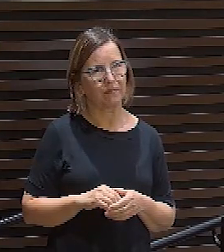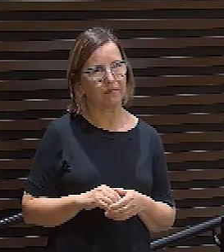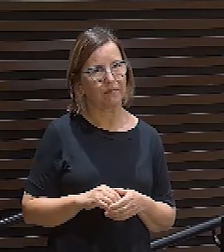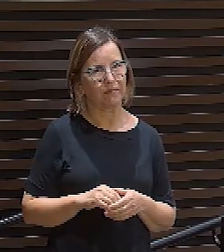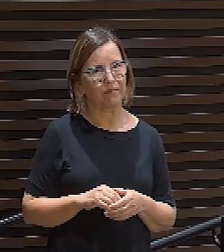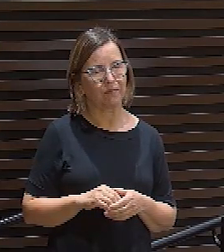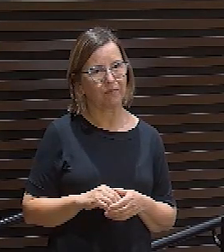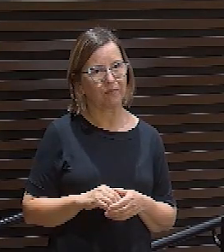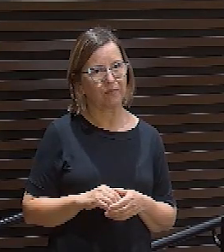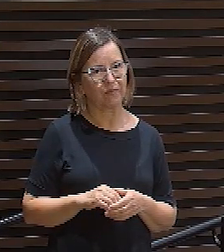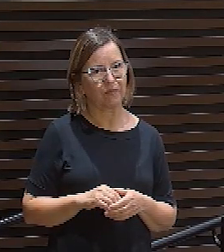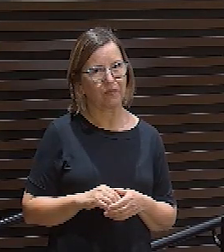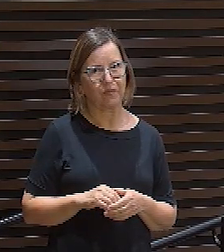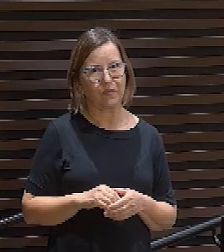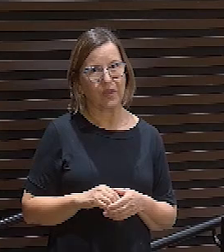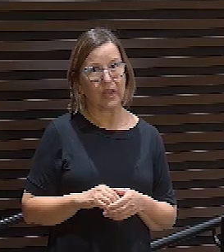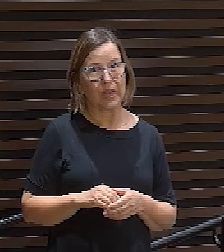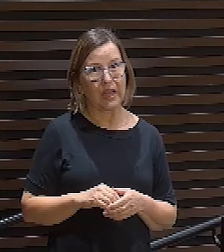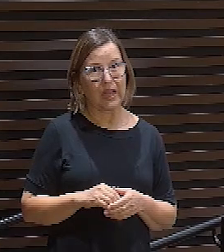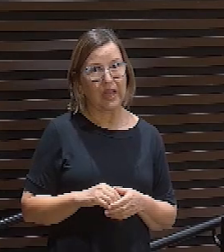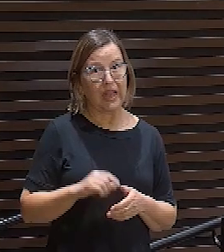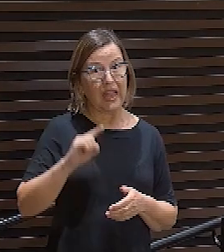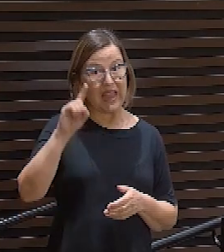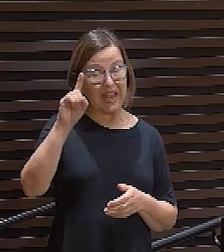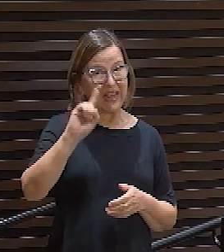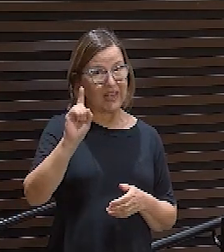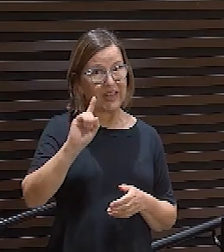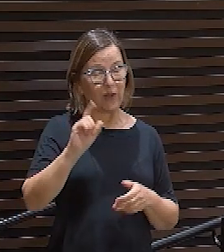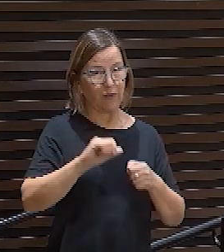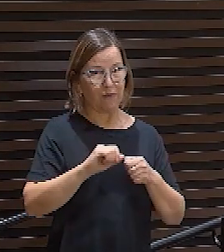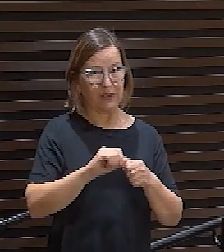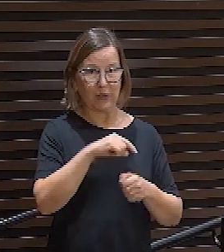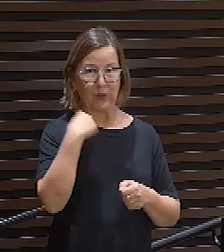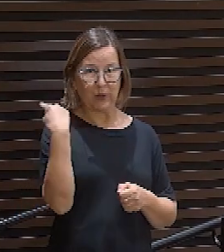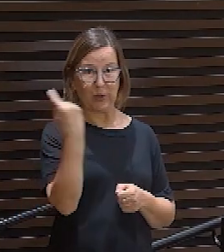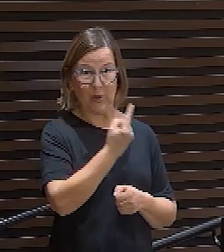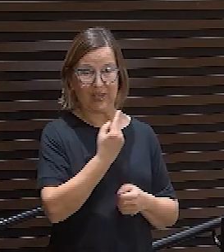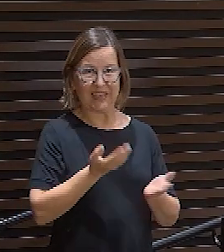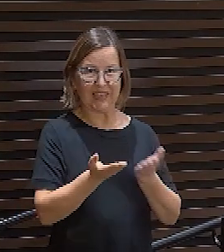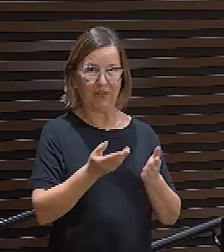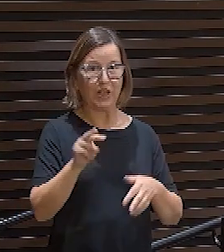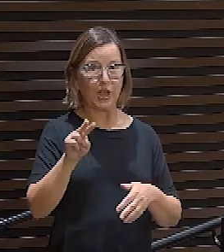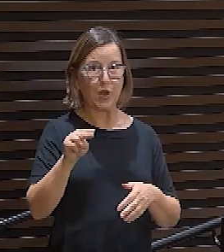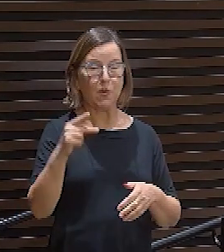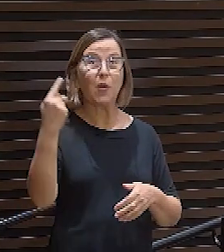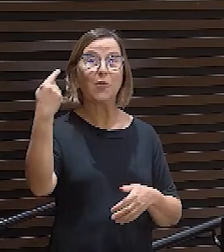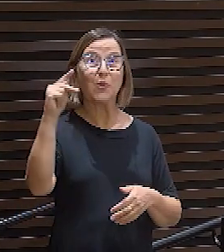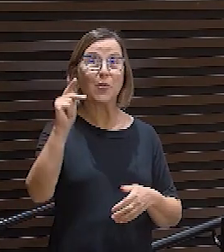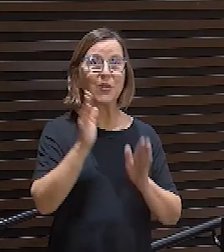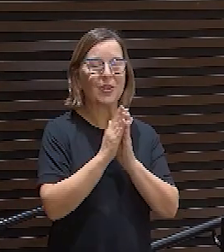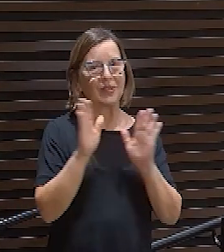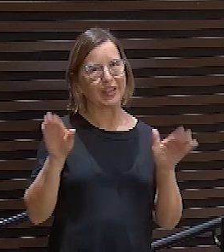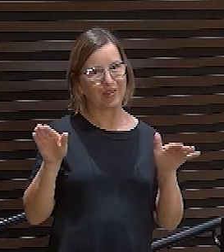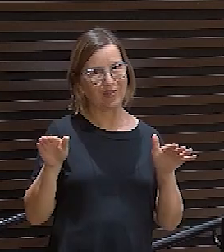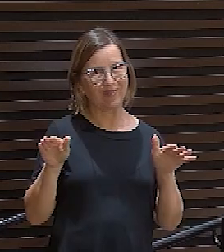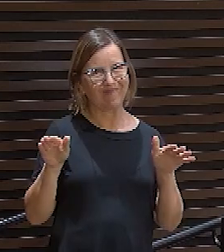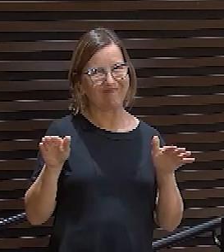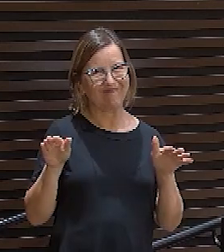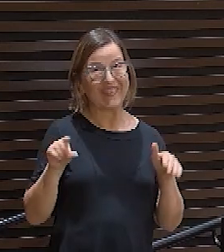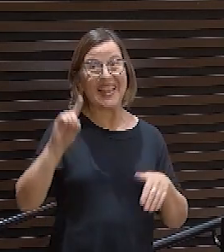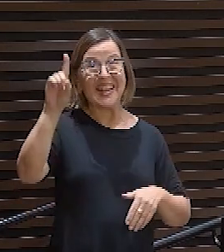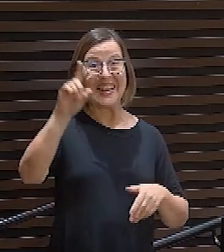seus anjos. Mas não foi isso que ele fez. Ele nos fez filhos